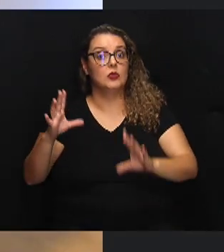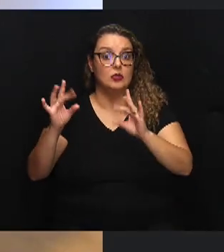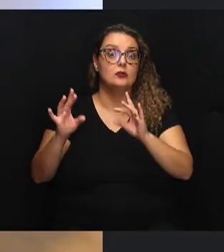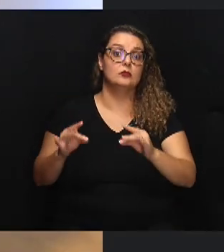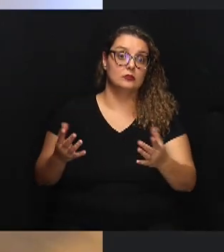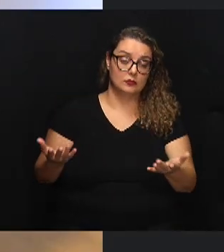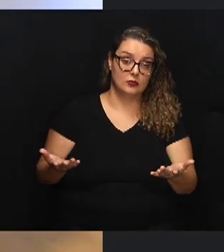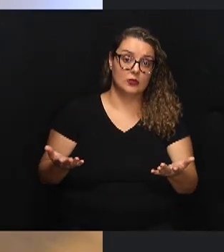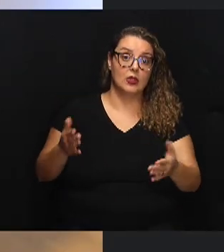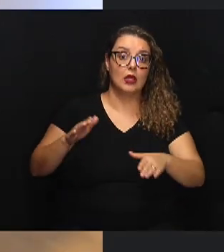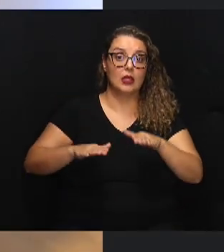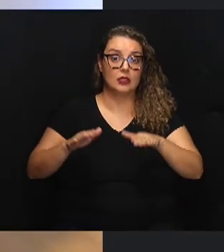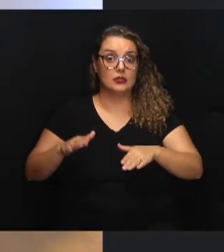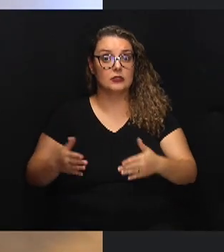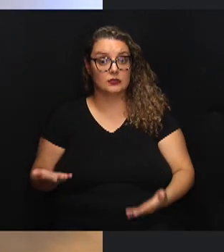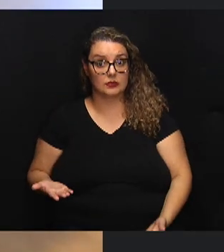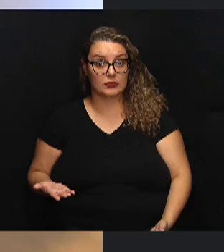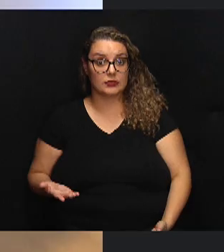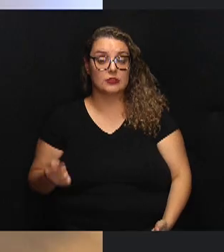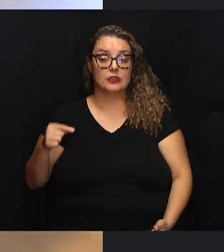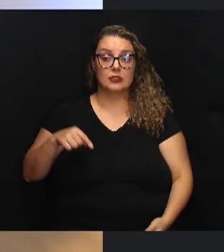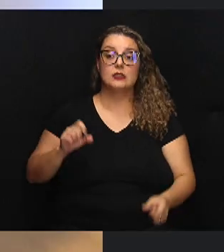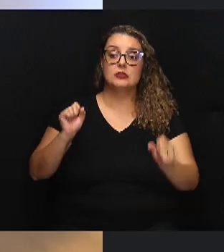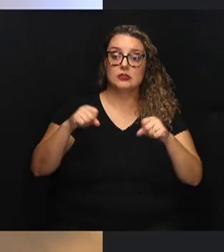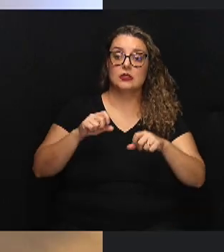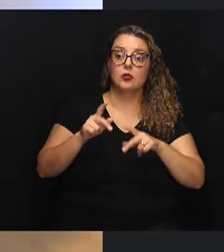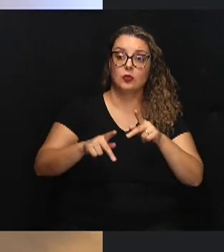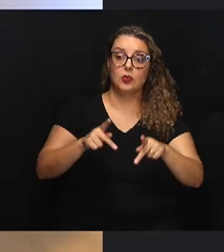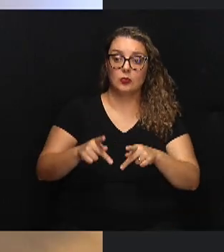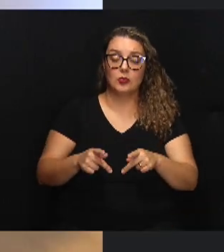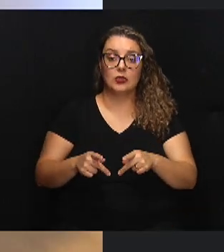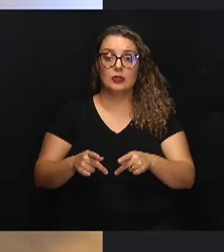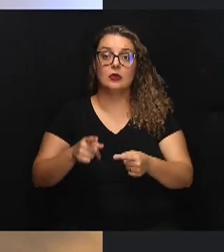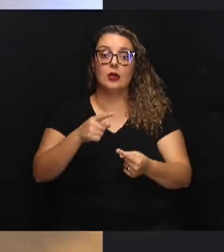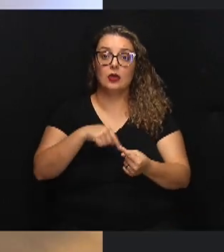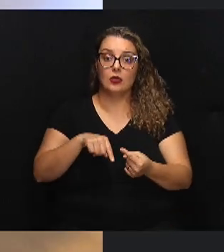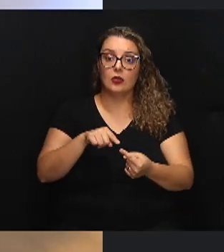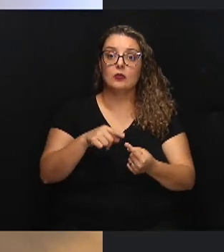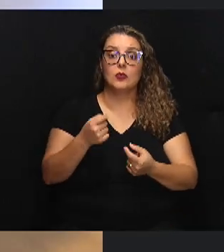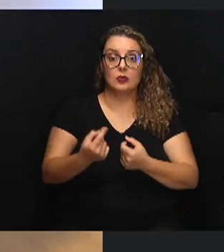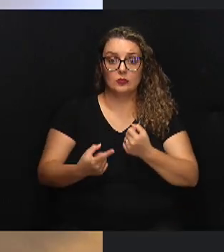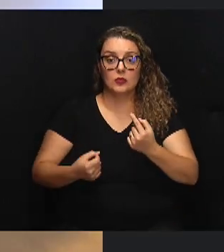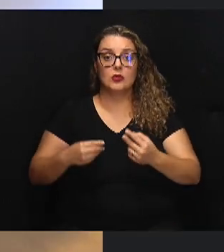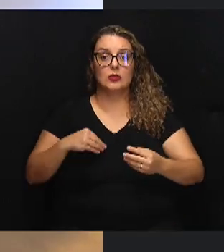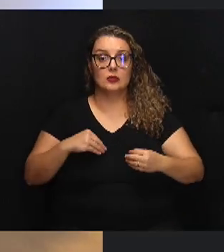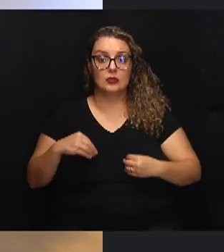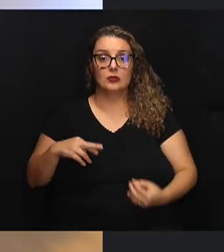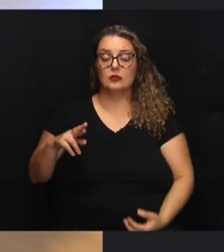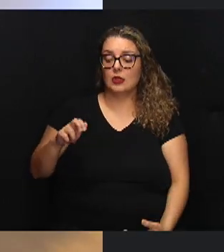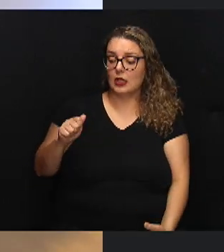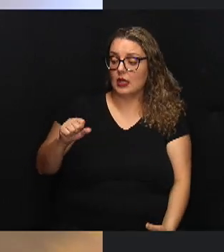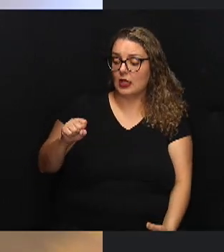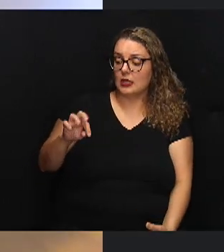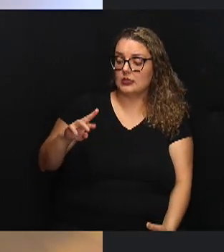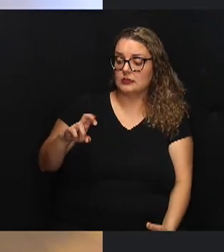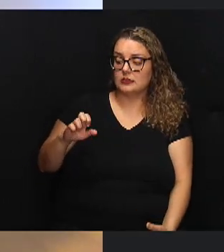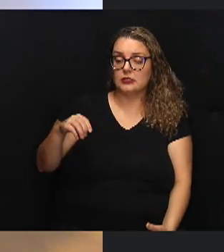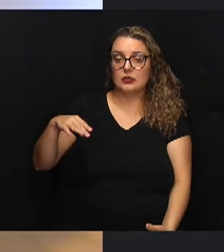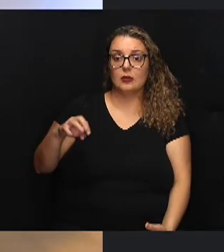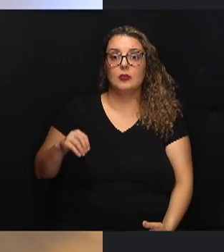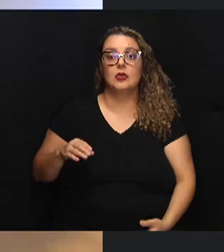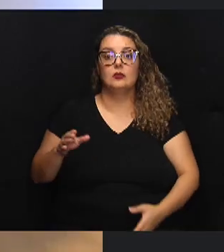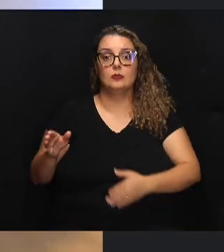né? Muitas vezes, essa sim é a população-alvo para fazer alguns exames de rastreamento mais